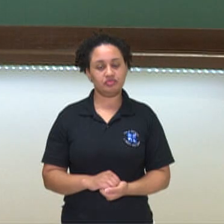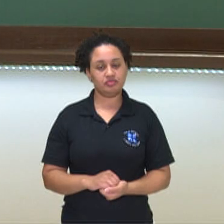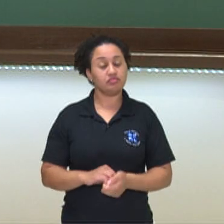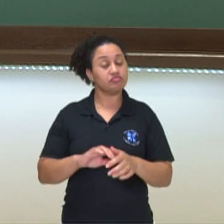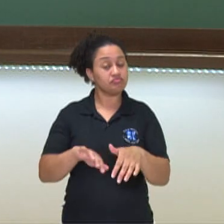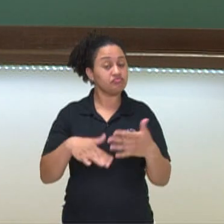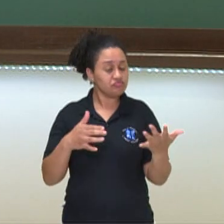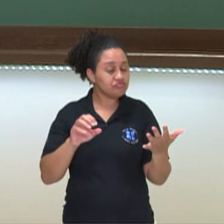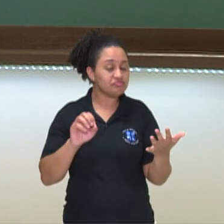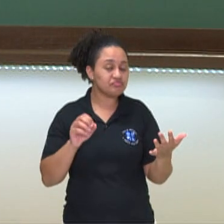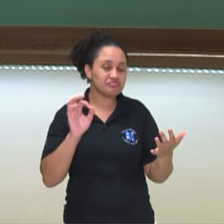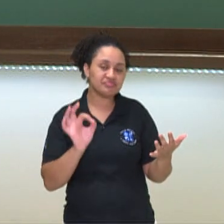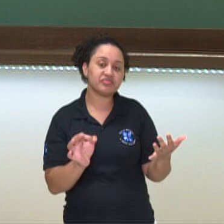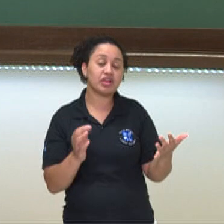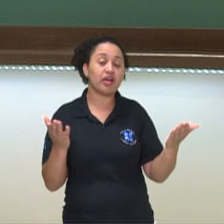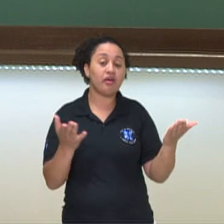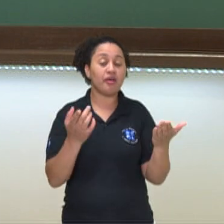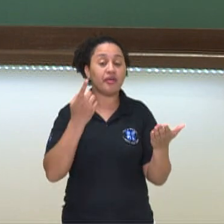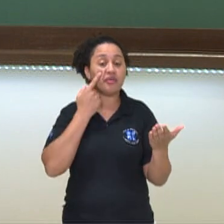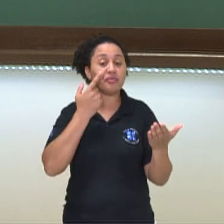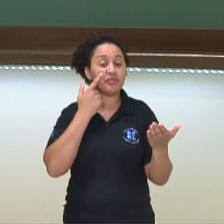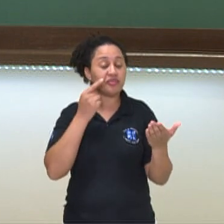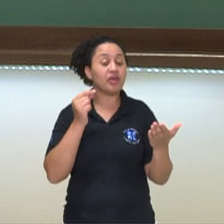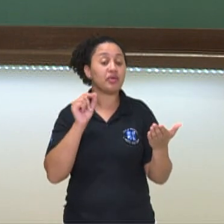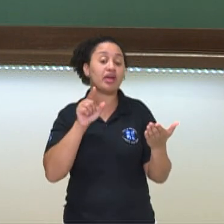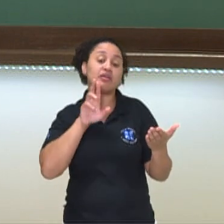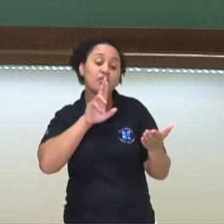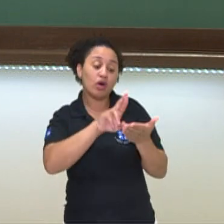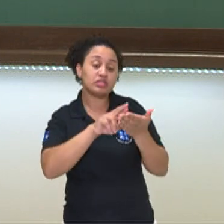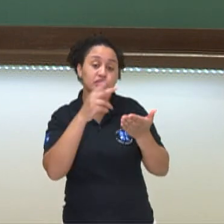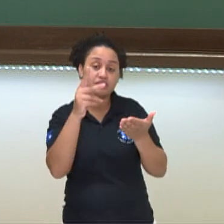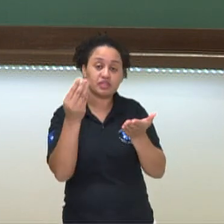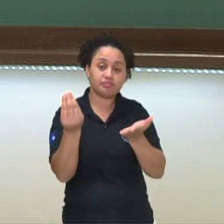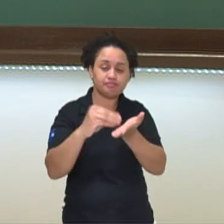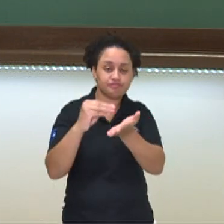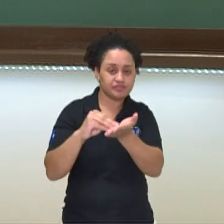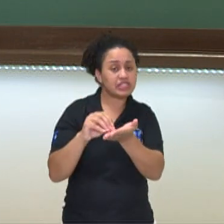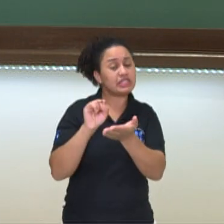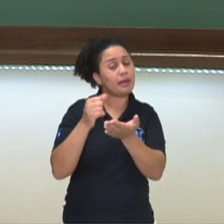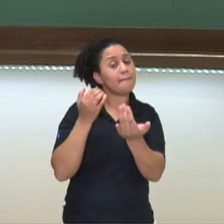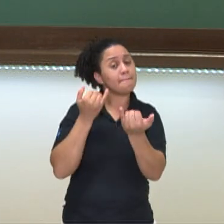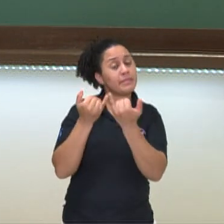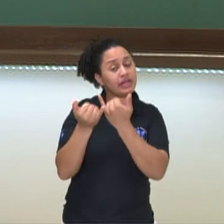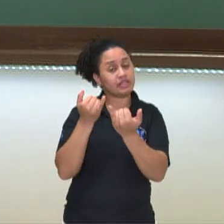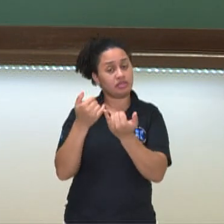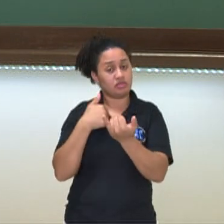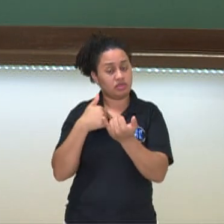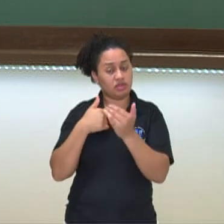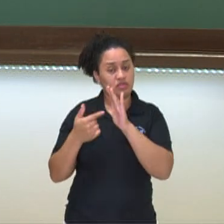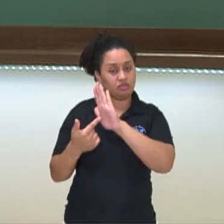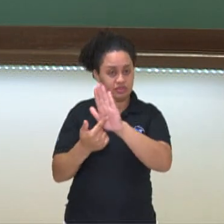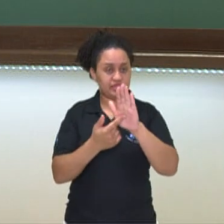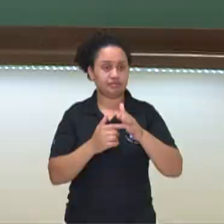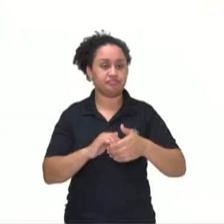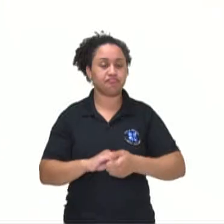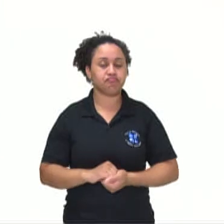Muito bem, vamos conferir aquilo que está aí no seu caderno, se condiz com aquilo que eu vou apresentar para você aqui na tela. Dá uma olhada